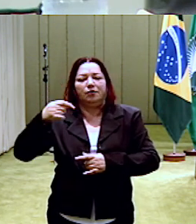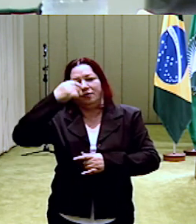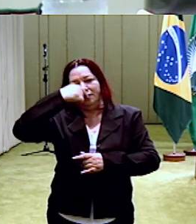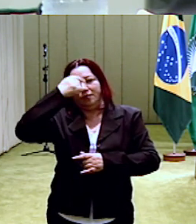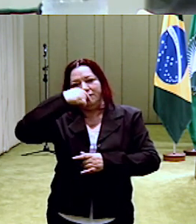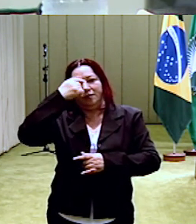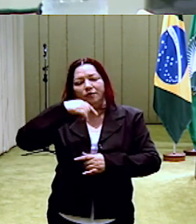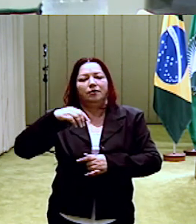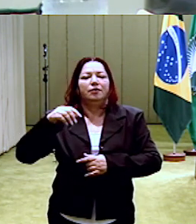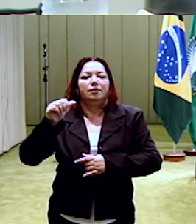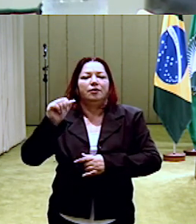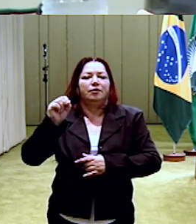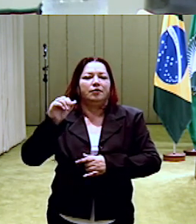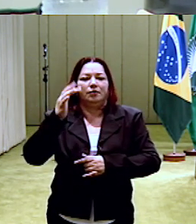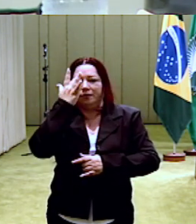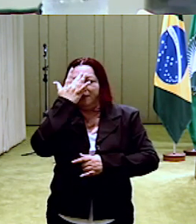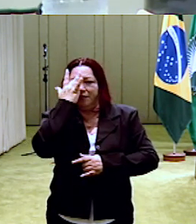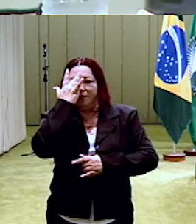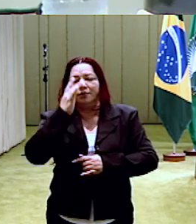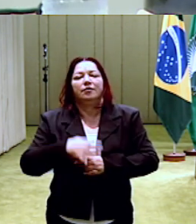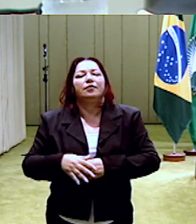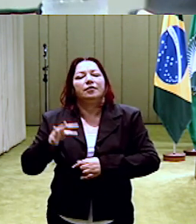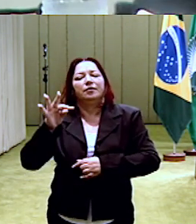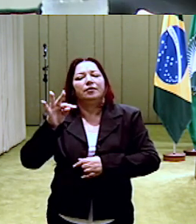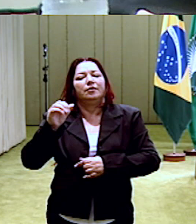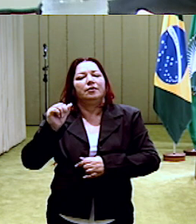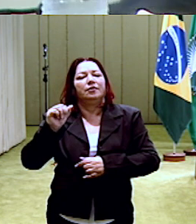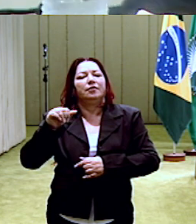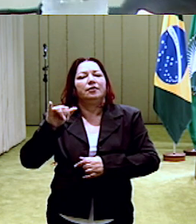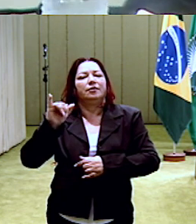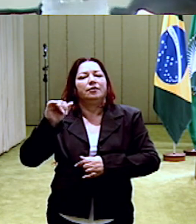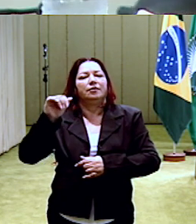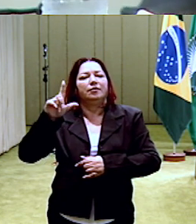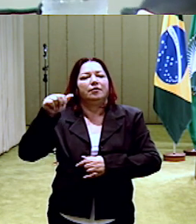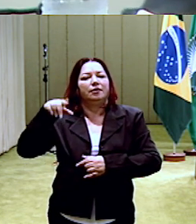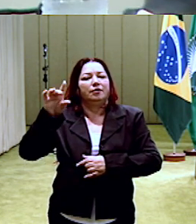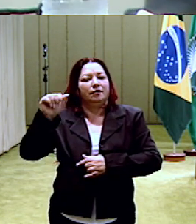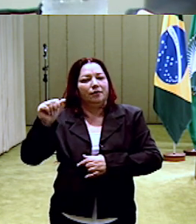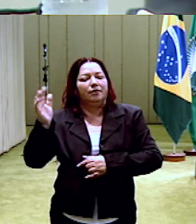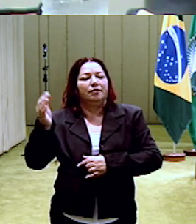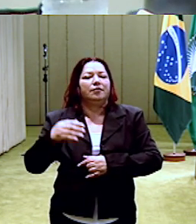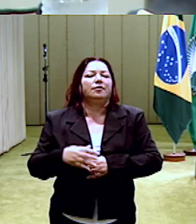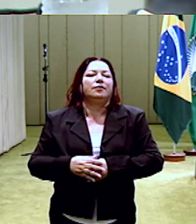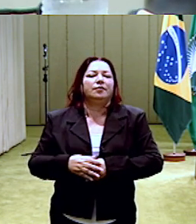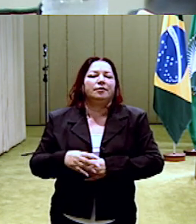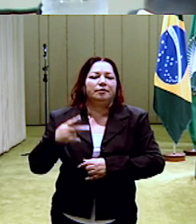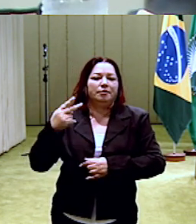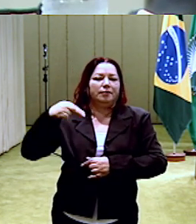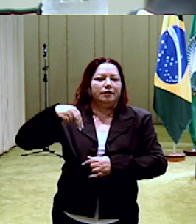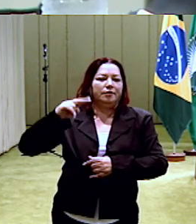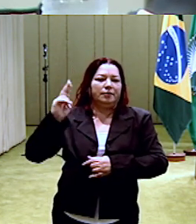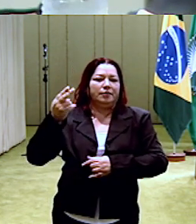Uganda, na Ásia, Tailândia e Paquistão. E desde o terceiro Programa Nacional de Direitos Humanos, o PNDH3,